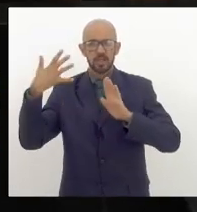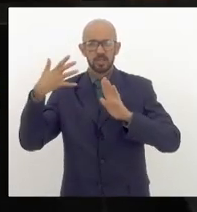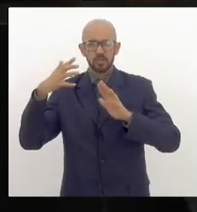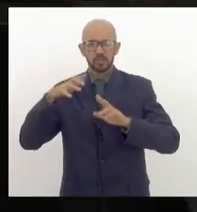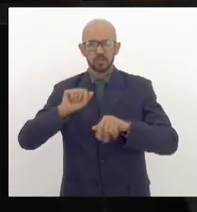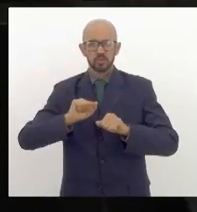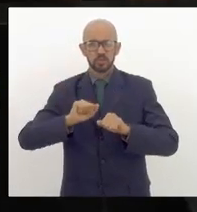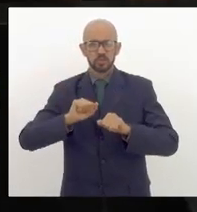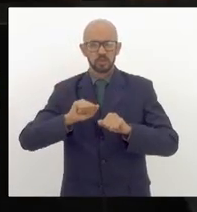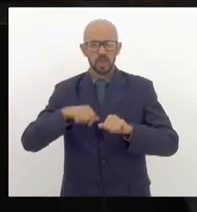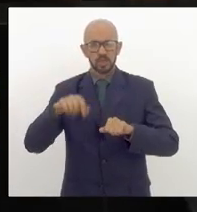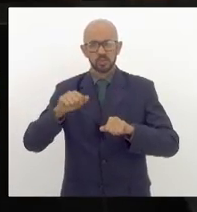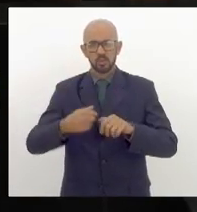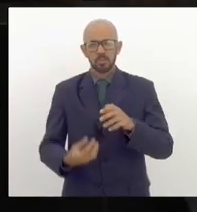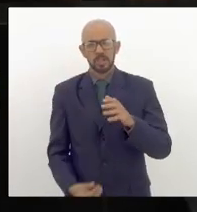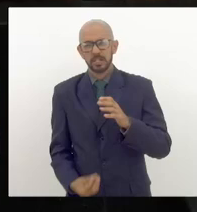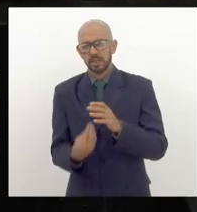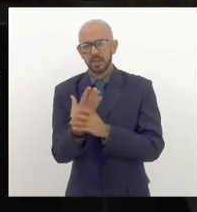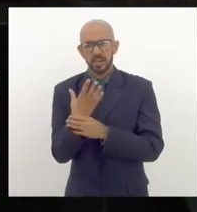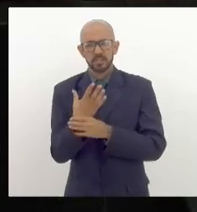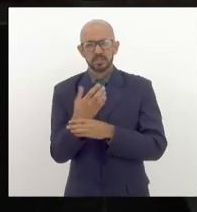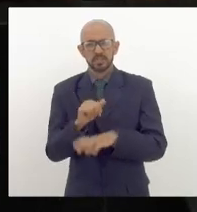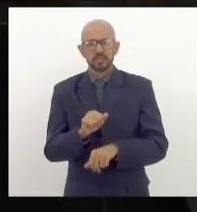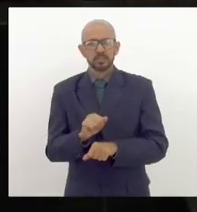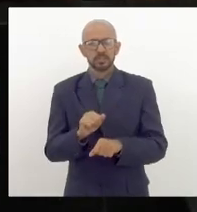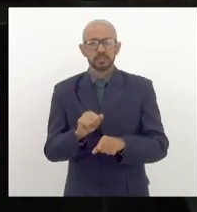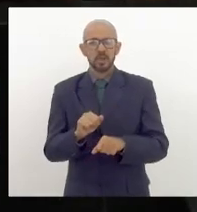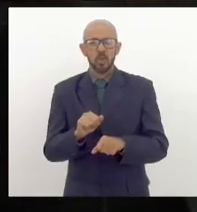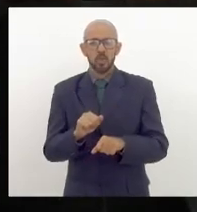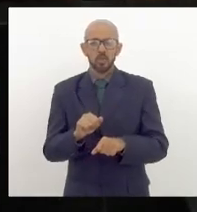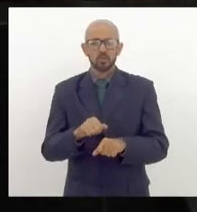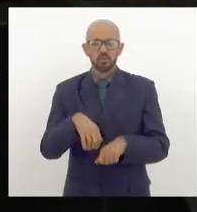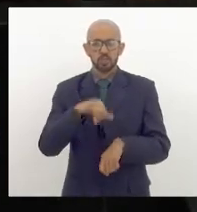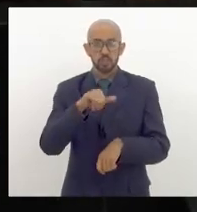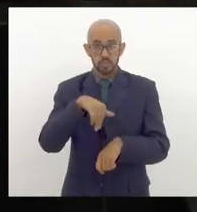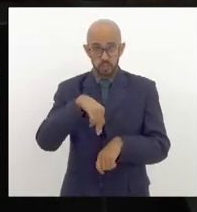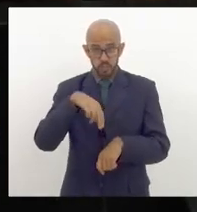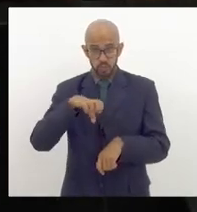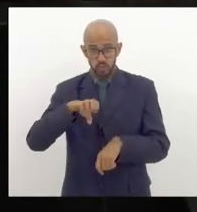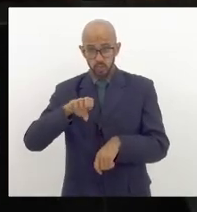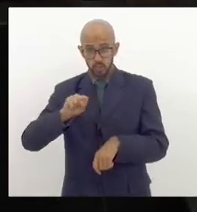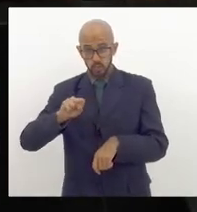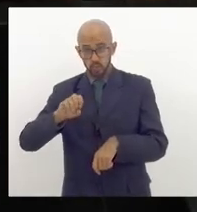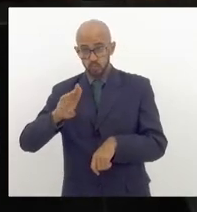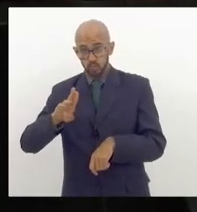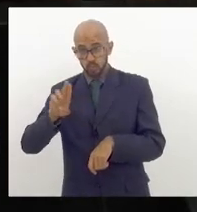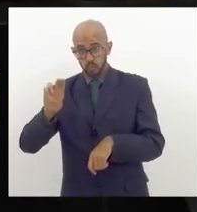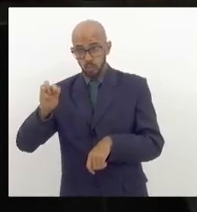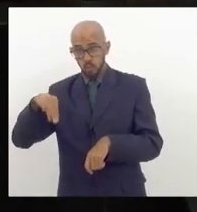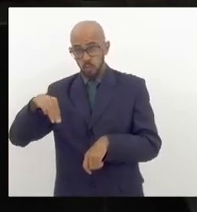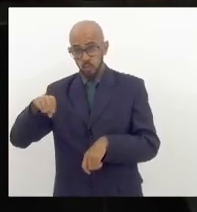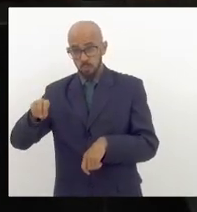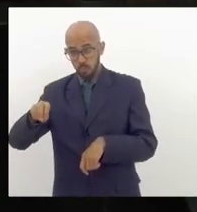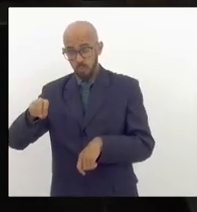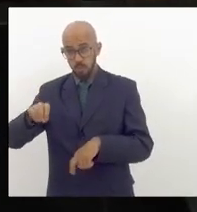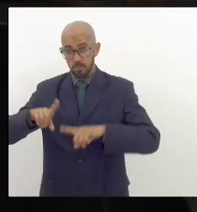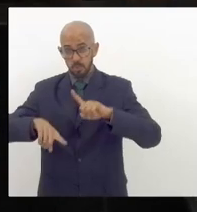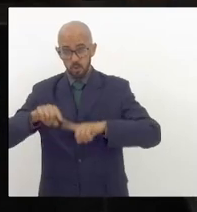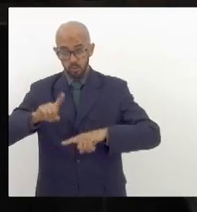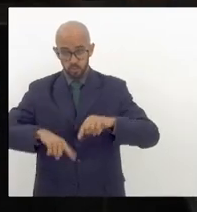desse projeto sobre a elaboração da chamada matriz insumo-produto para que a gente possa ter elementos empíricos